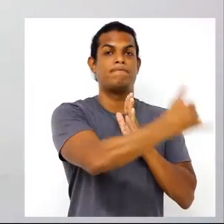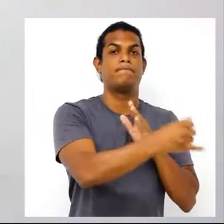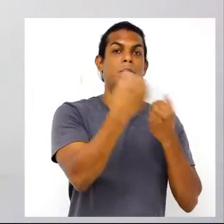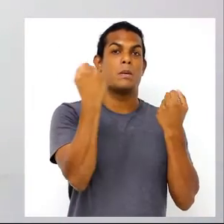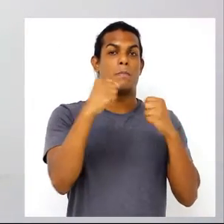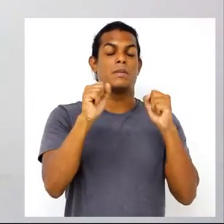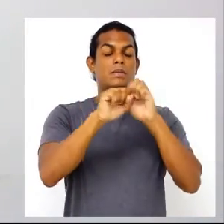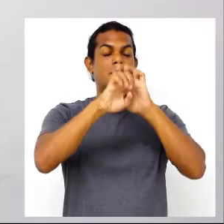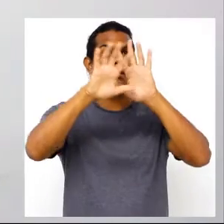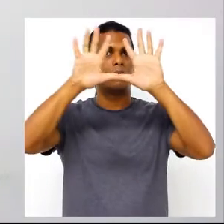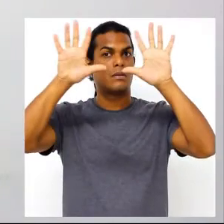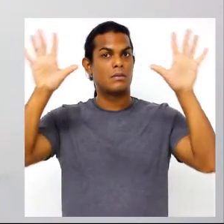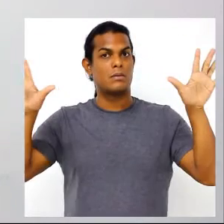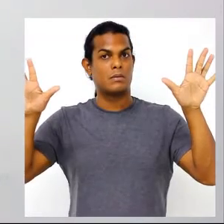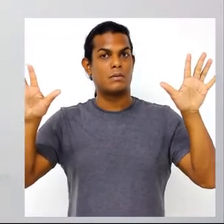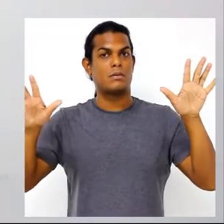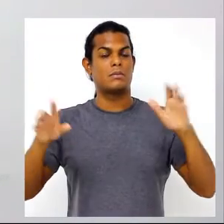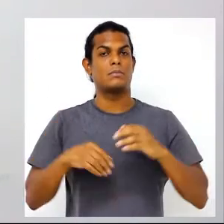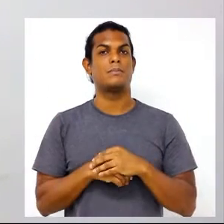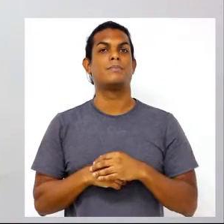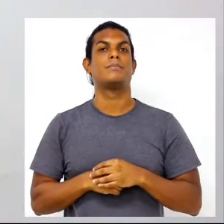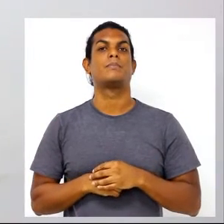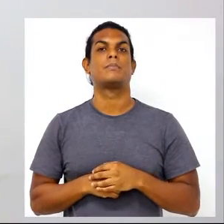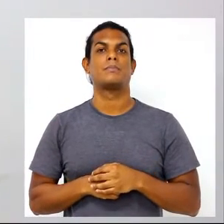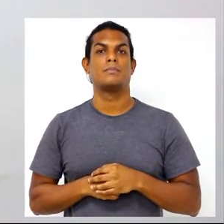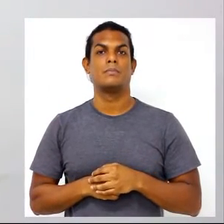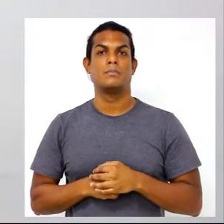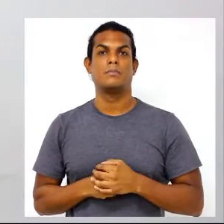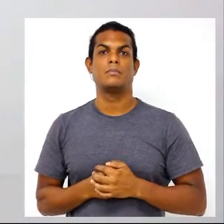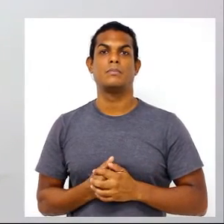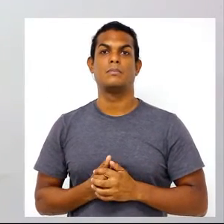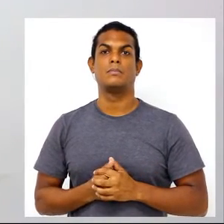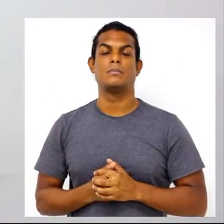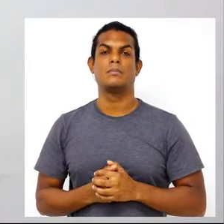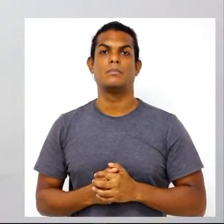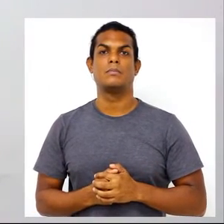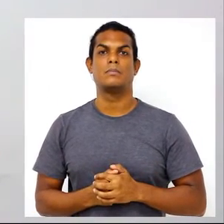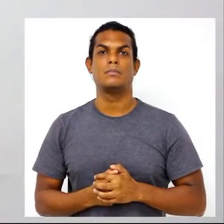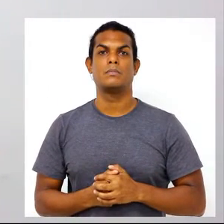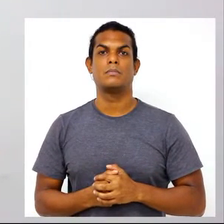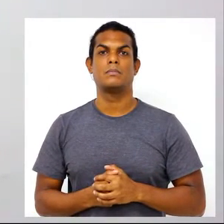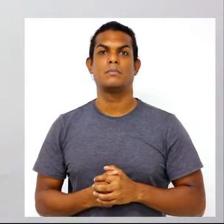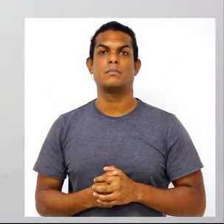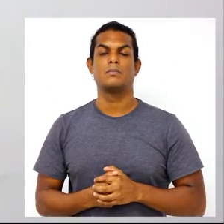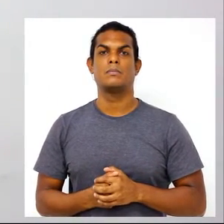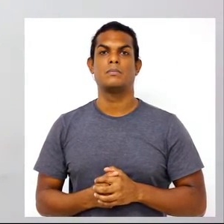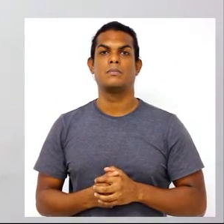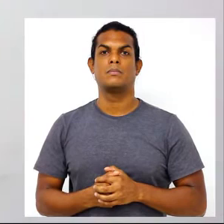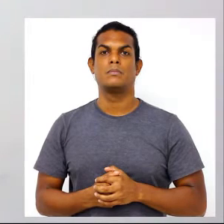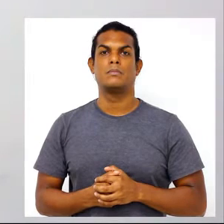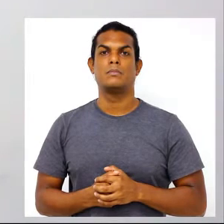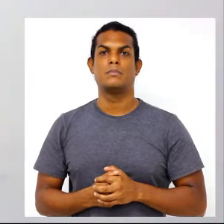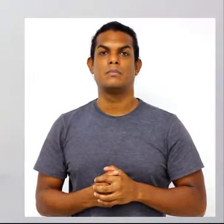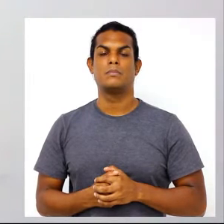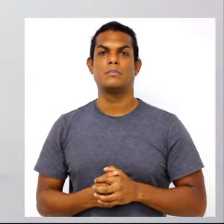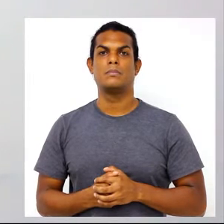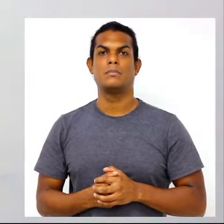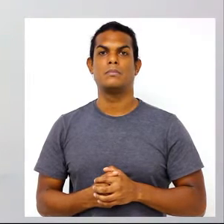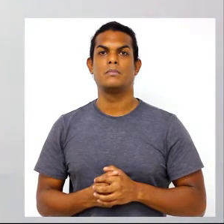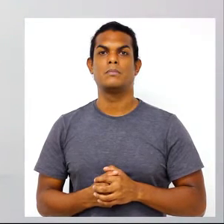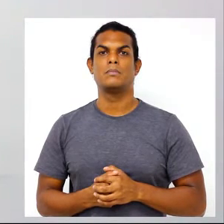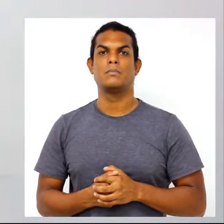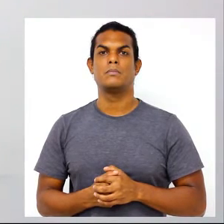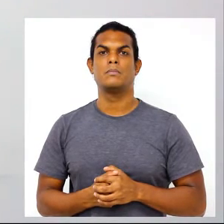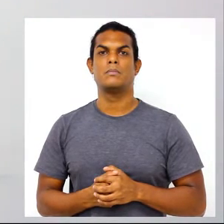momento, para que a coerência ela seja exercida. Eu tenho,